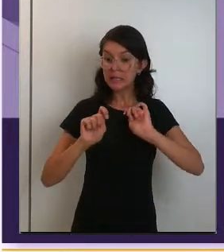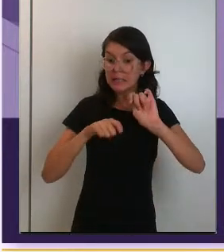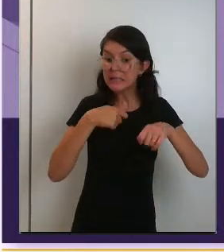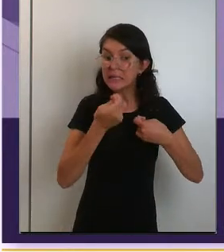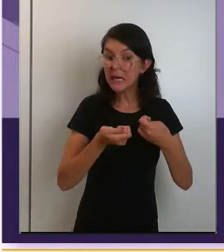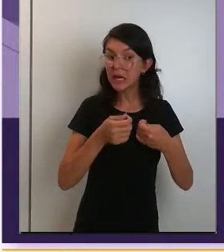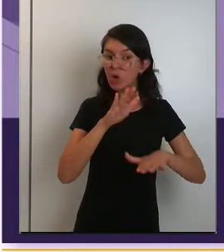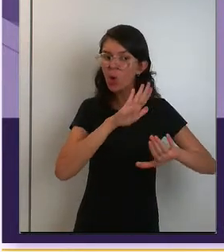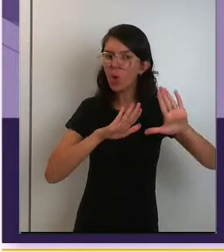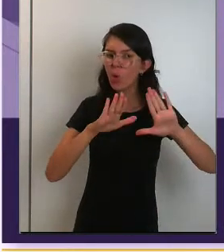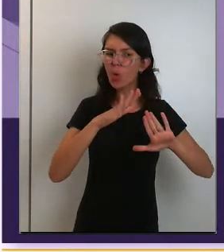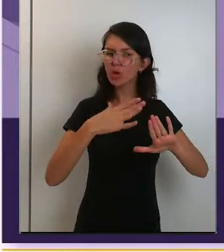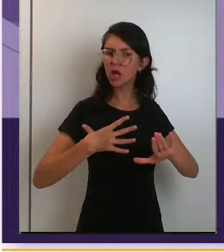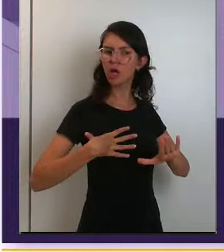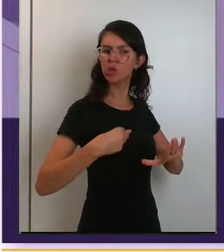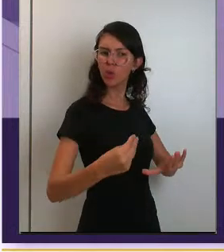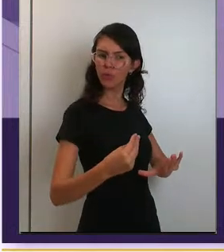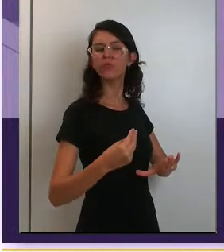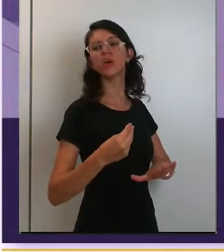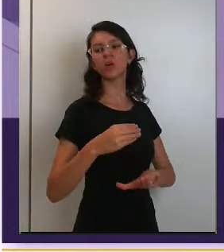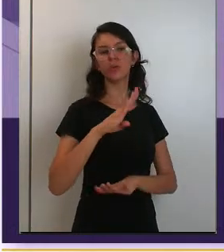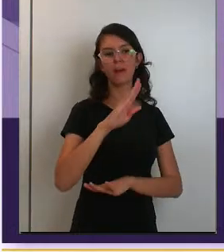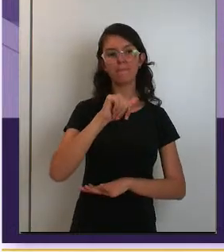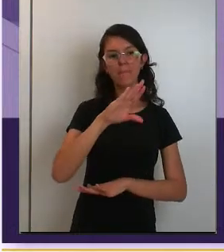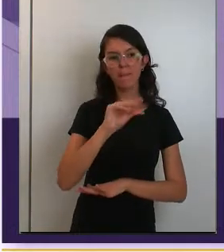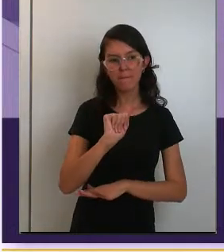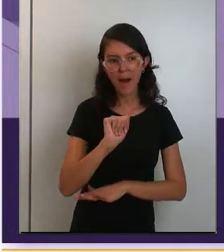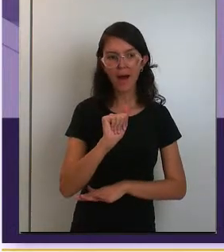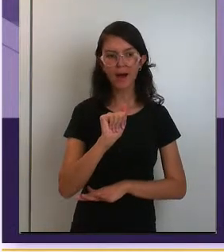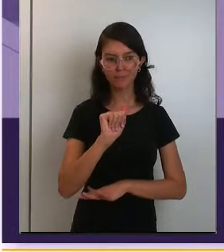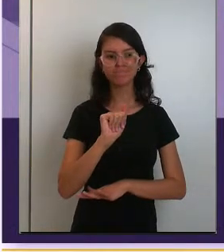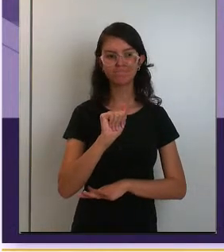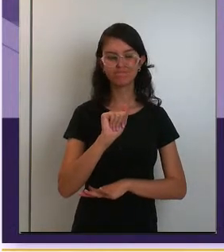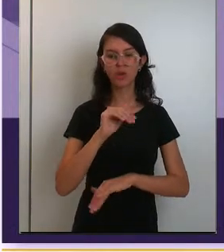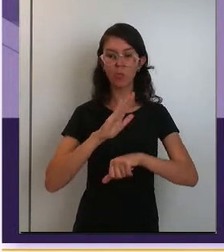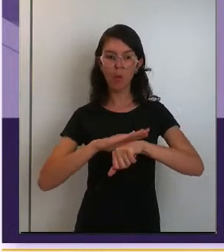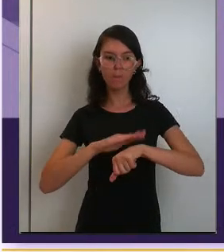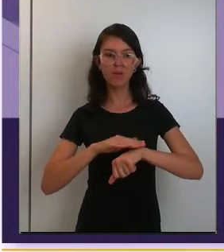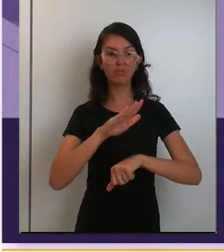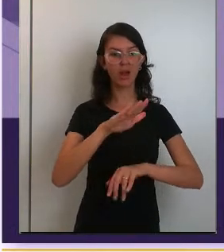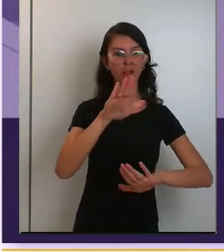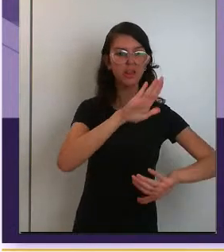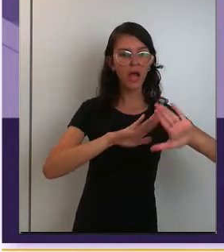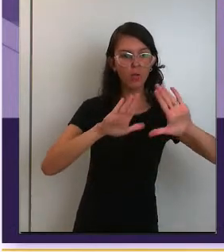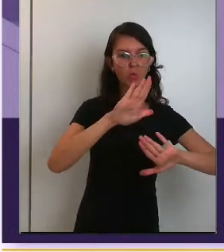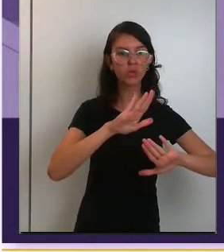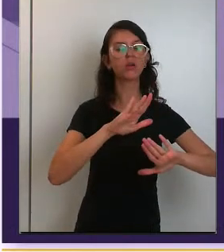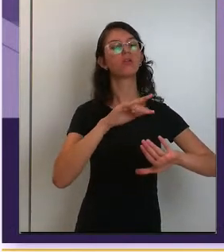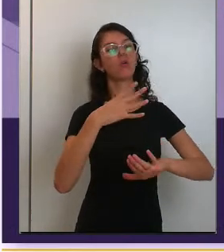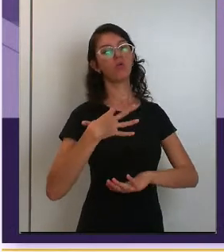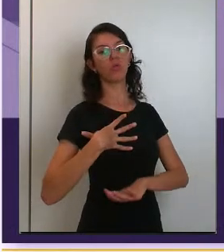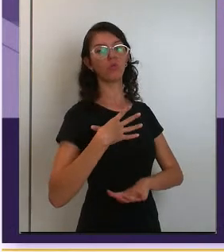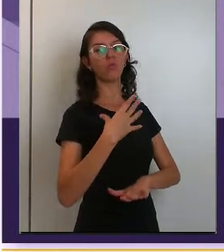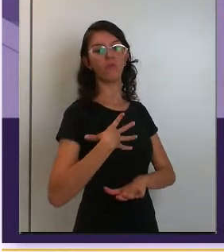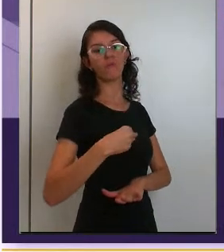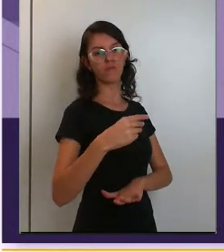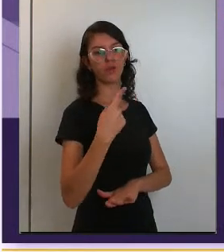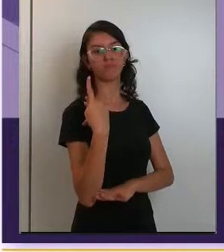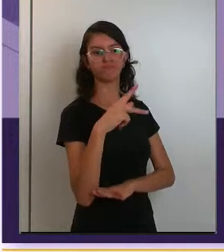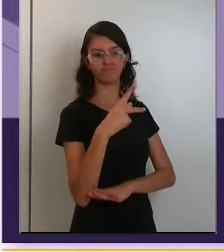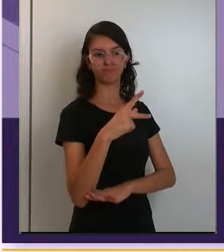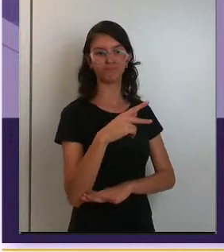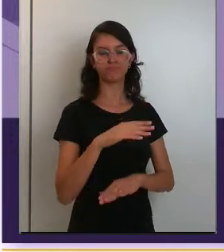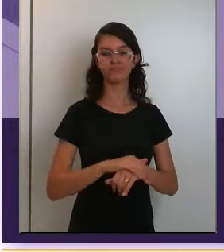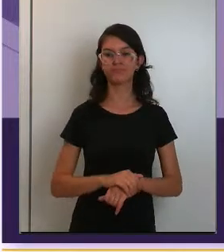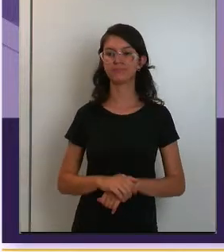babás? Quem cuida dos filhos das empregadas domésticas enquanto elas cuidam dos filhos dos seus patrões? Outro ponto que eu